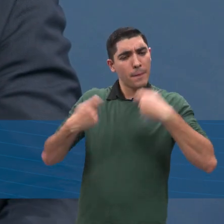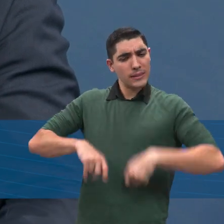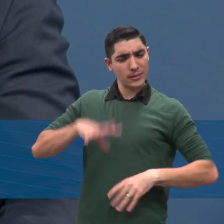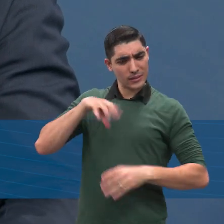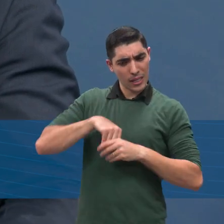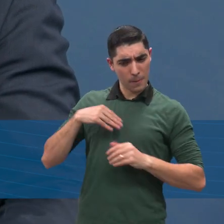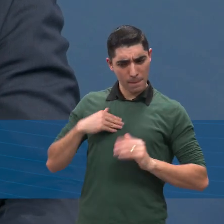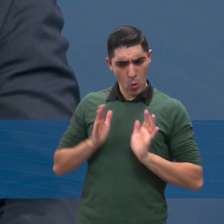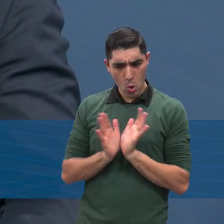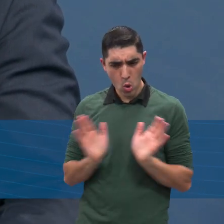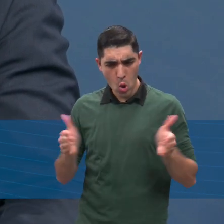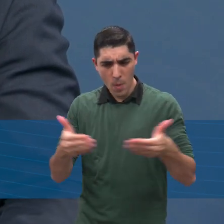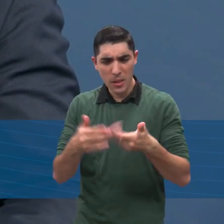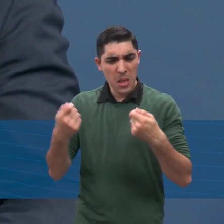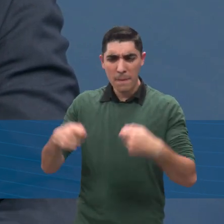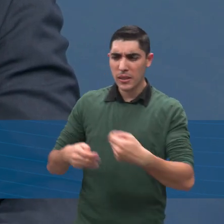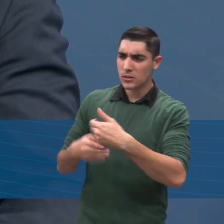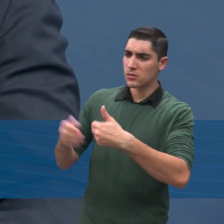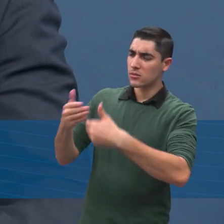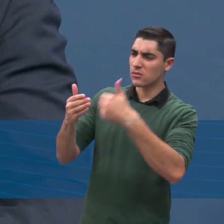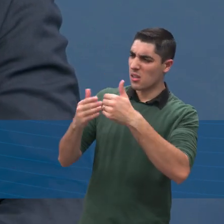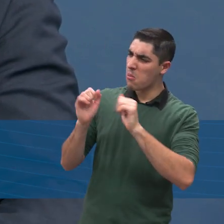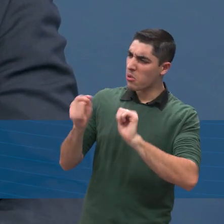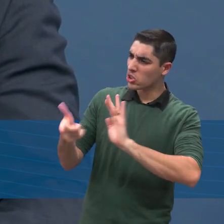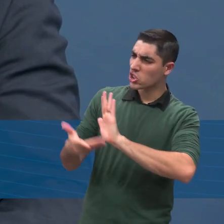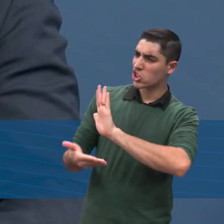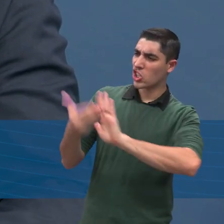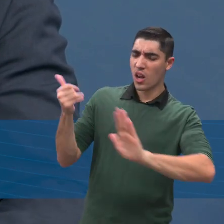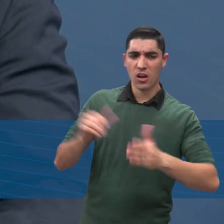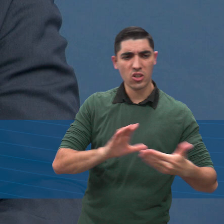minha casa, né? Então,